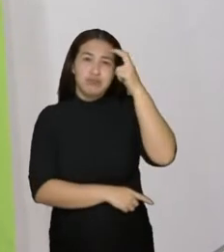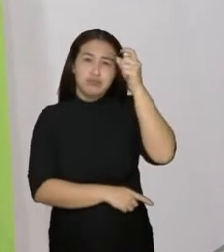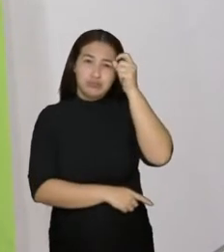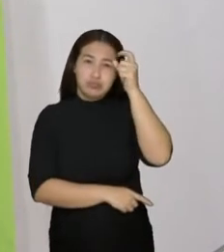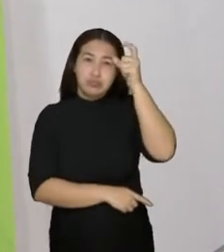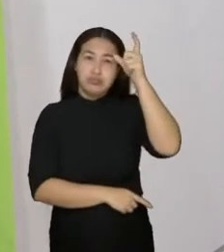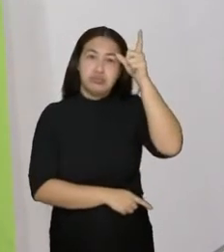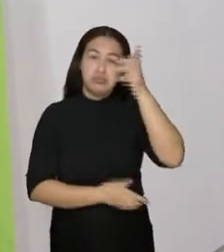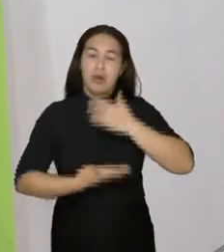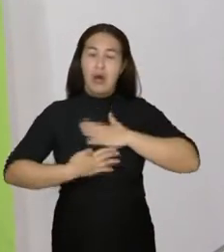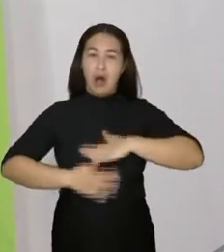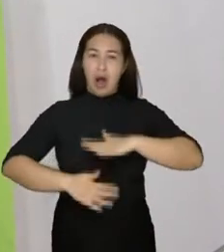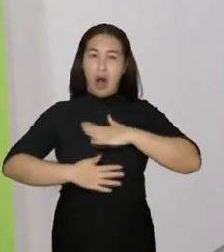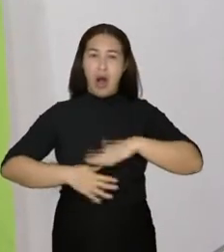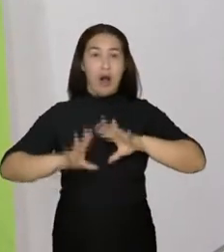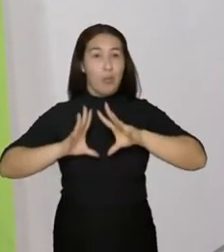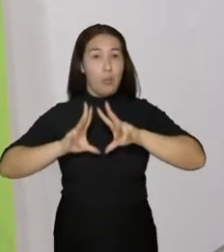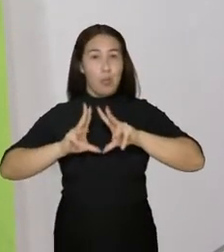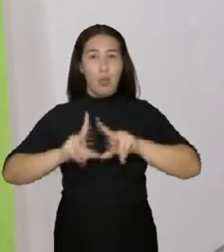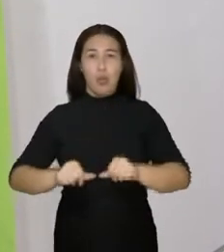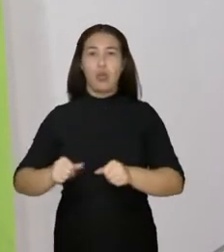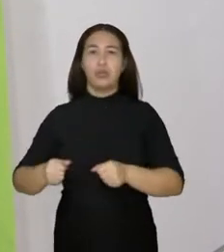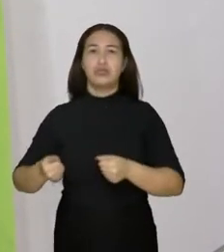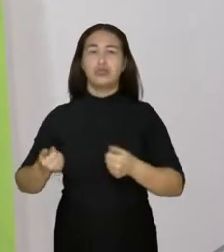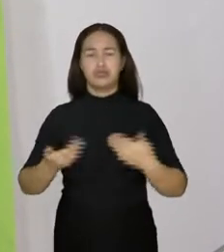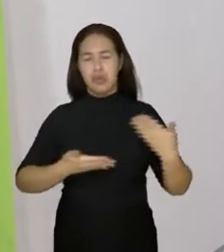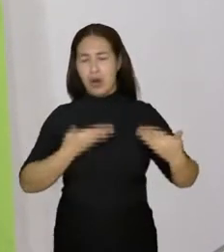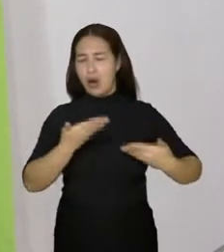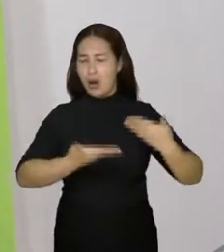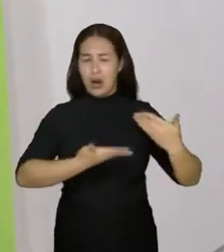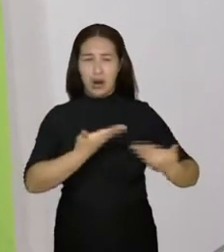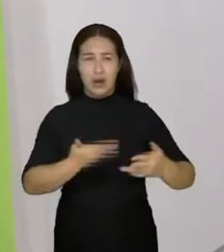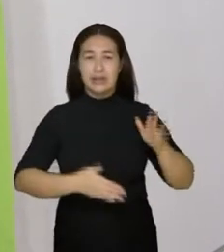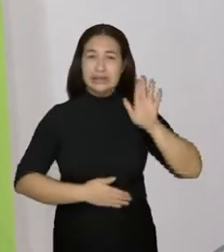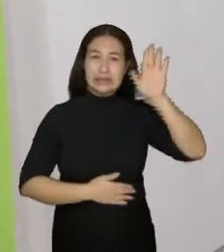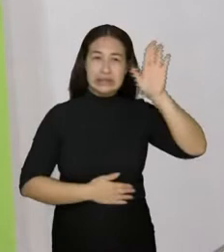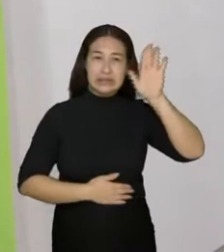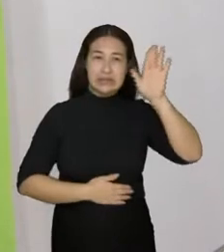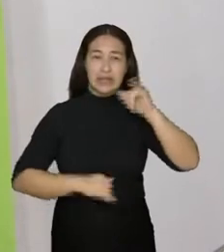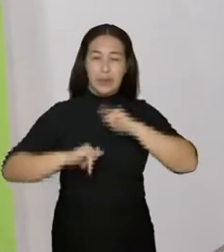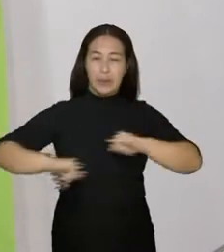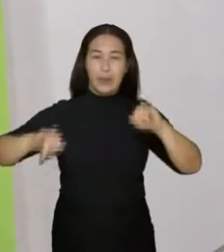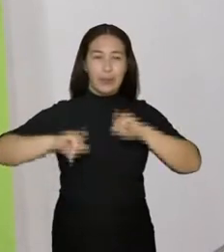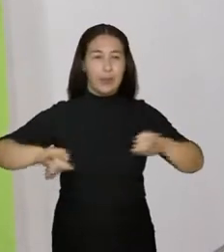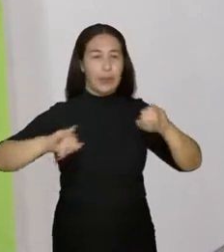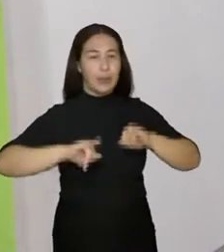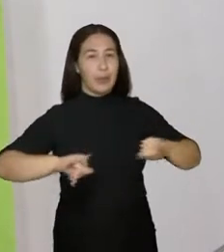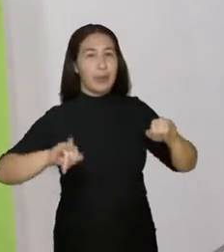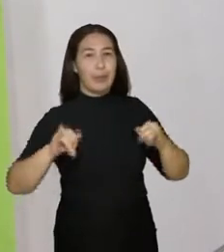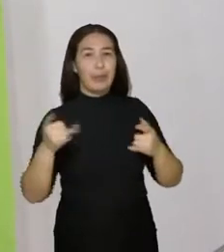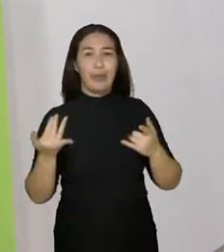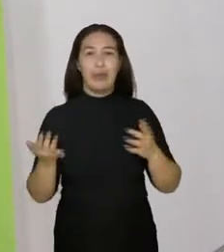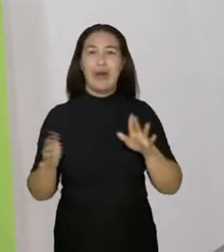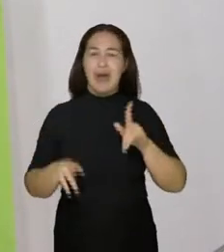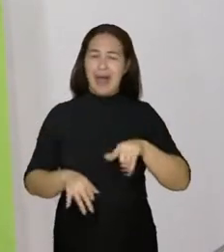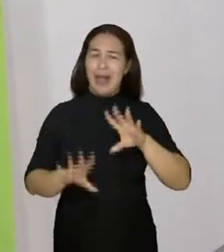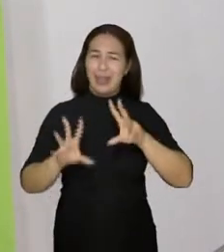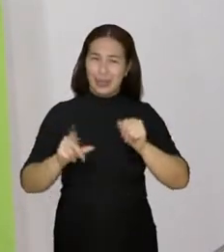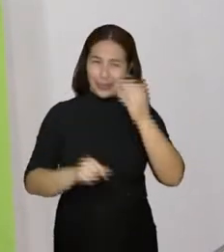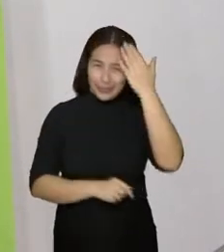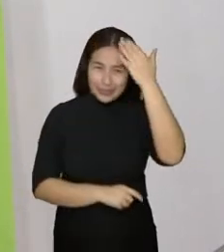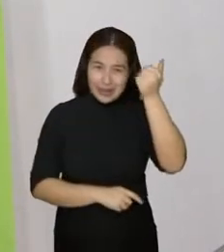em todos os momentos campanha política Todos nós sabemos é como